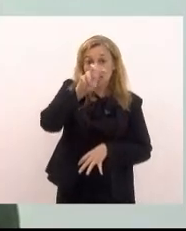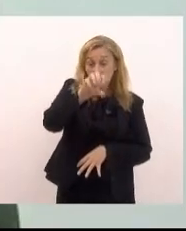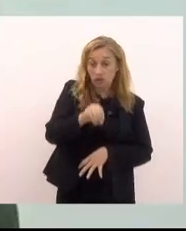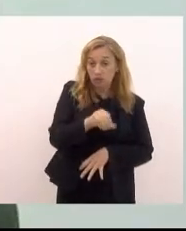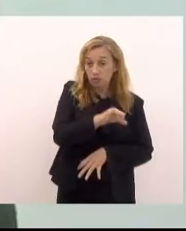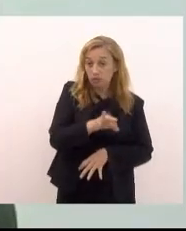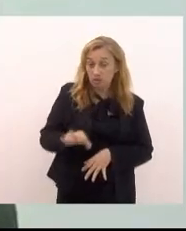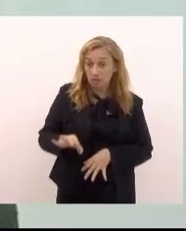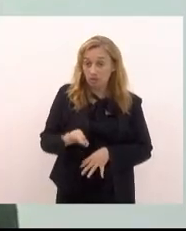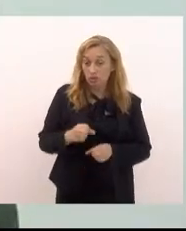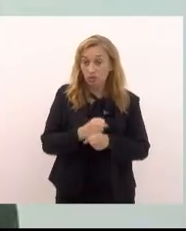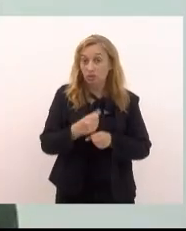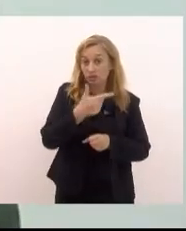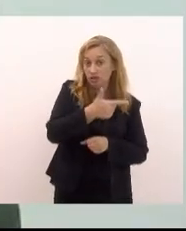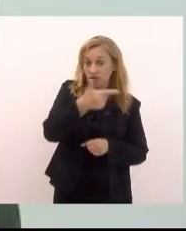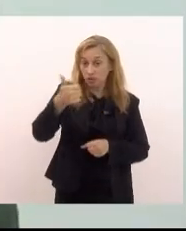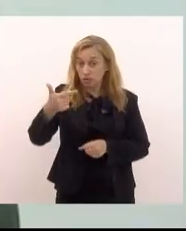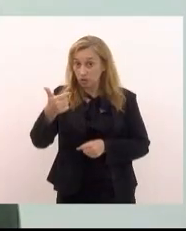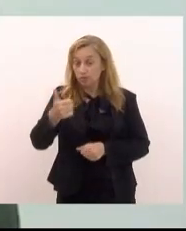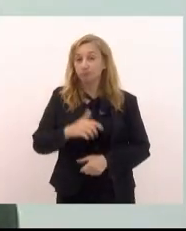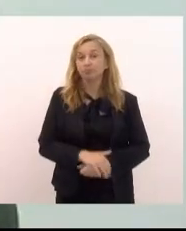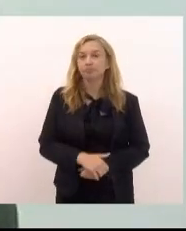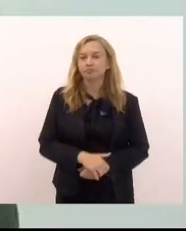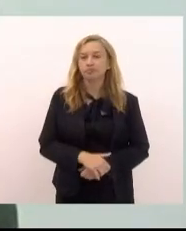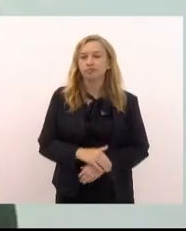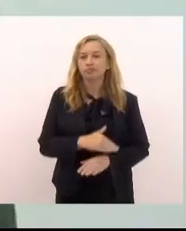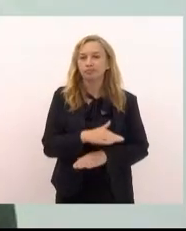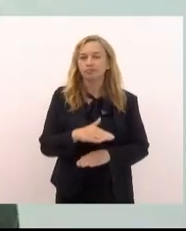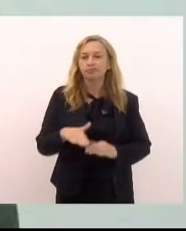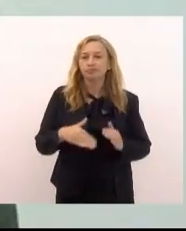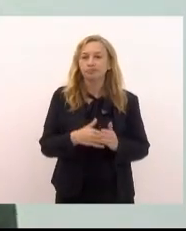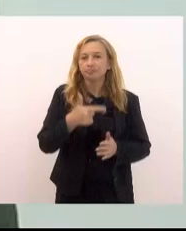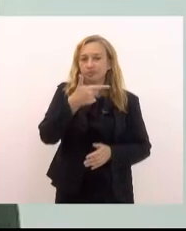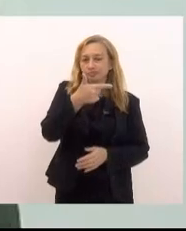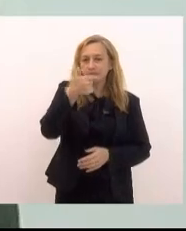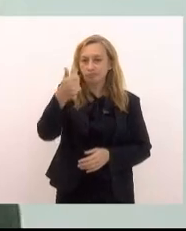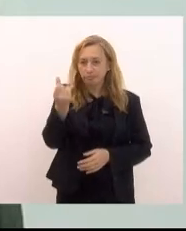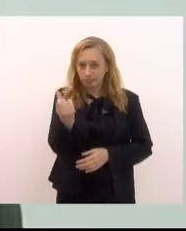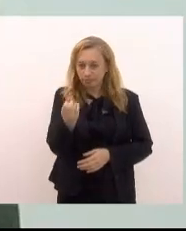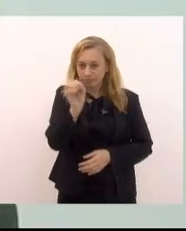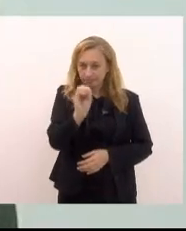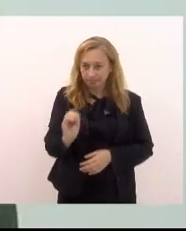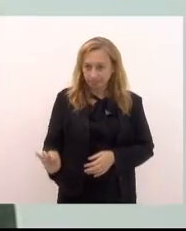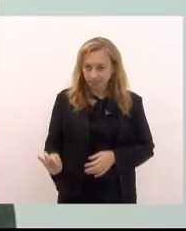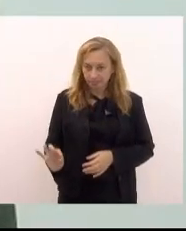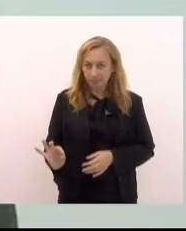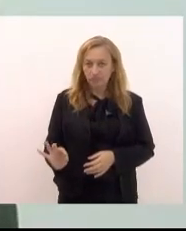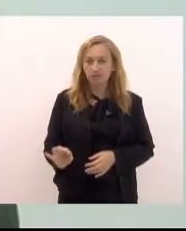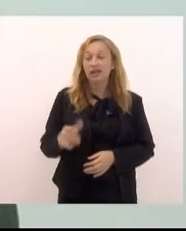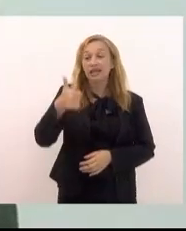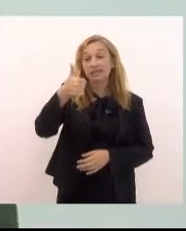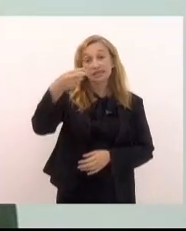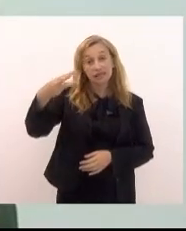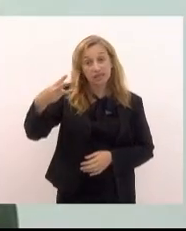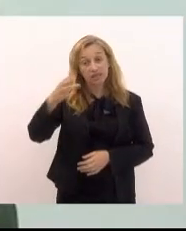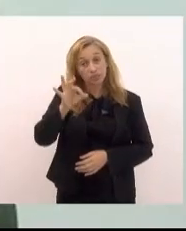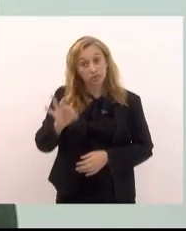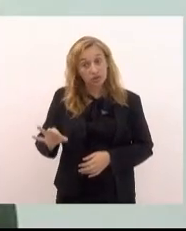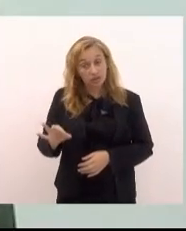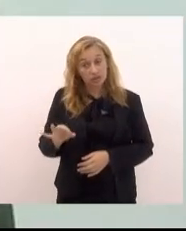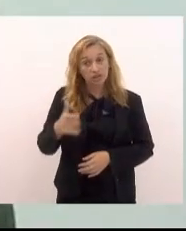50% em 22, isto é, o total é 26%, 13%